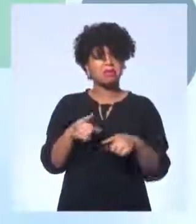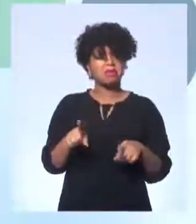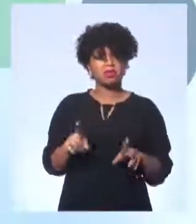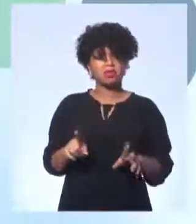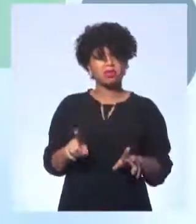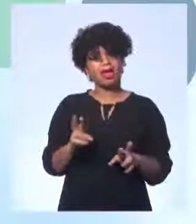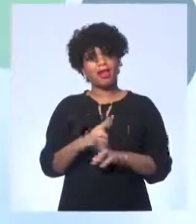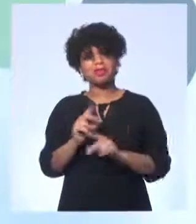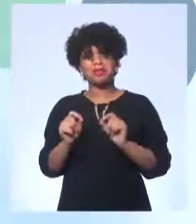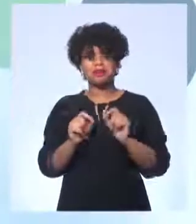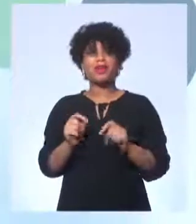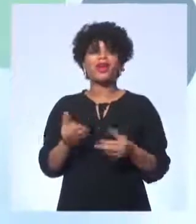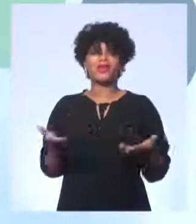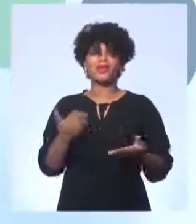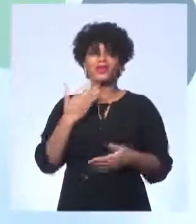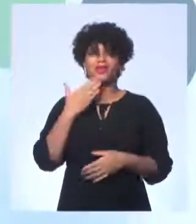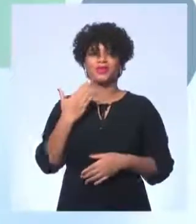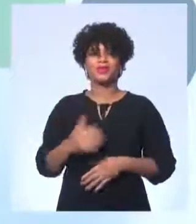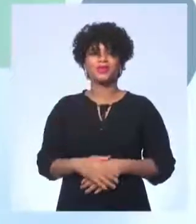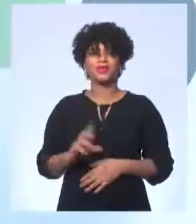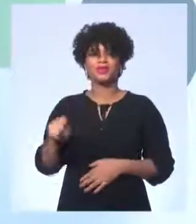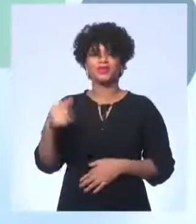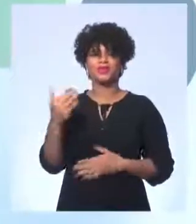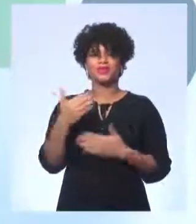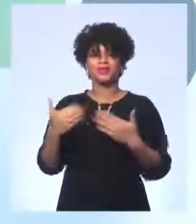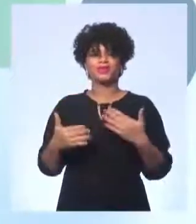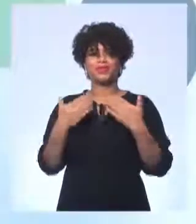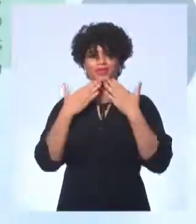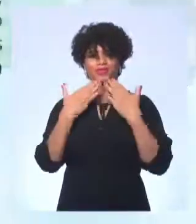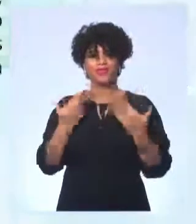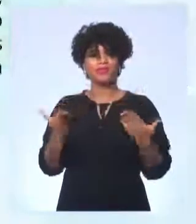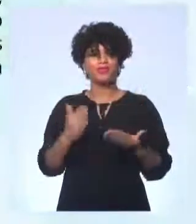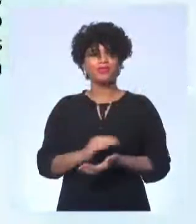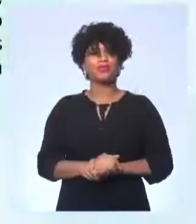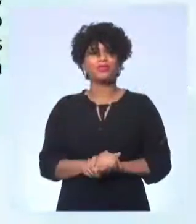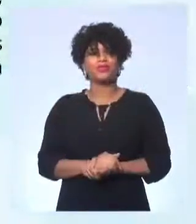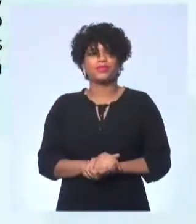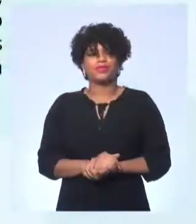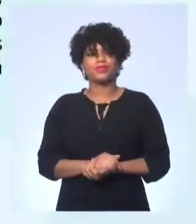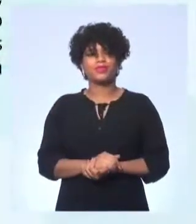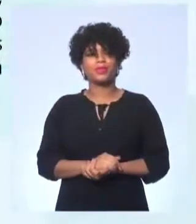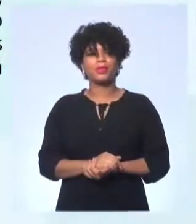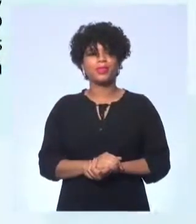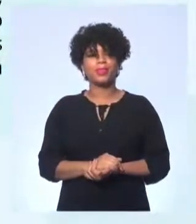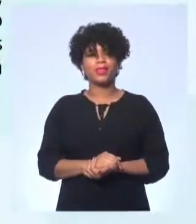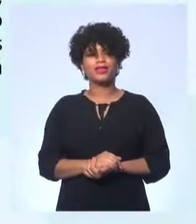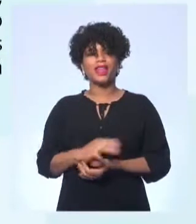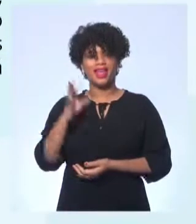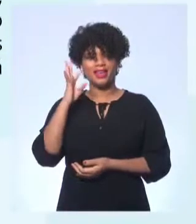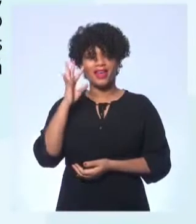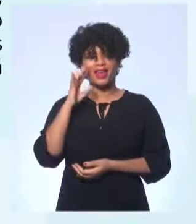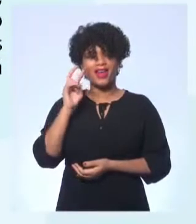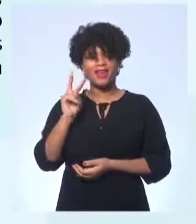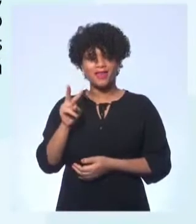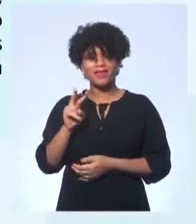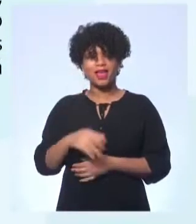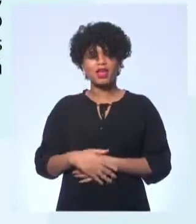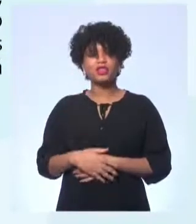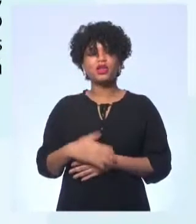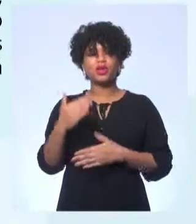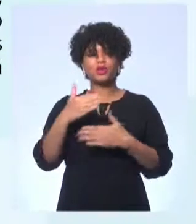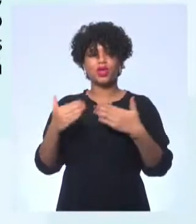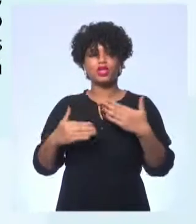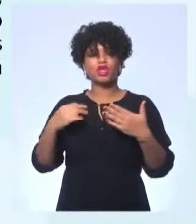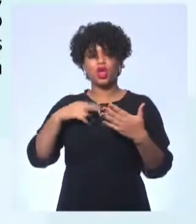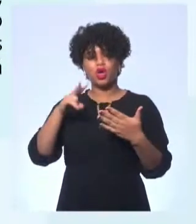vou pedir para passar para o próximo slide, né? Então olha só que legal esse slide aí. Eu vou